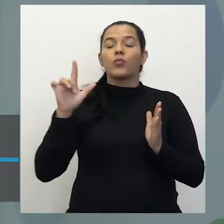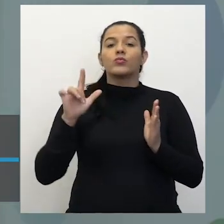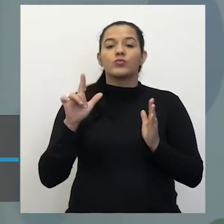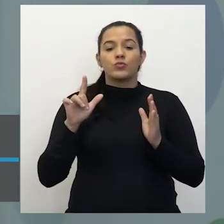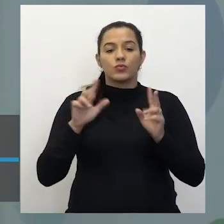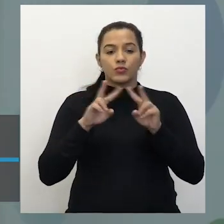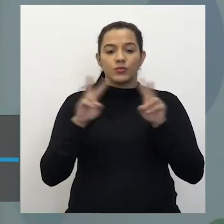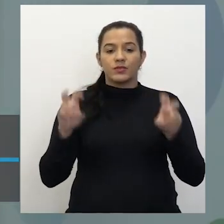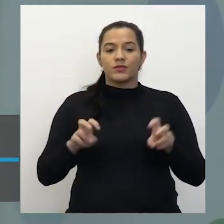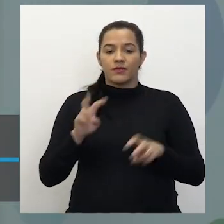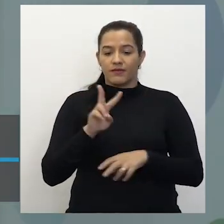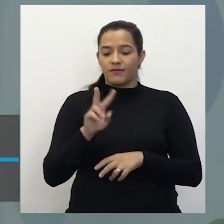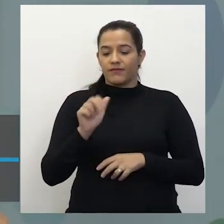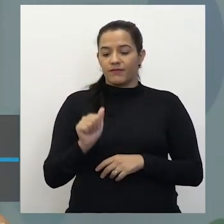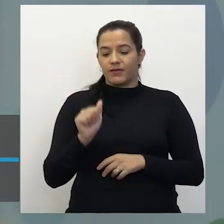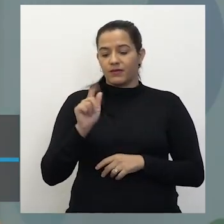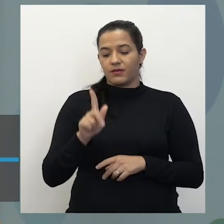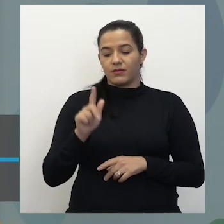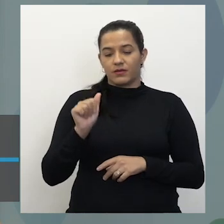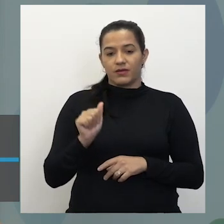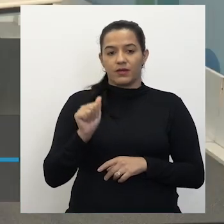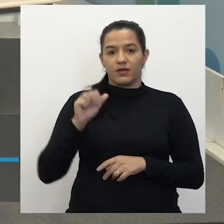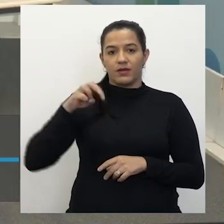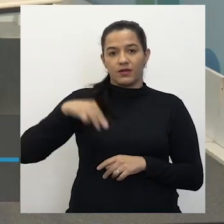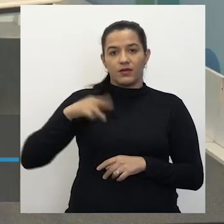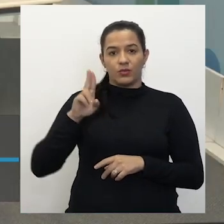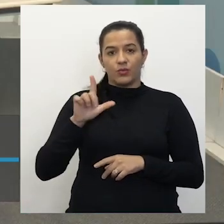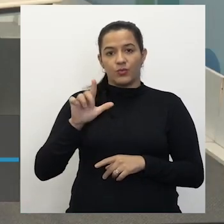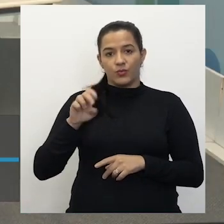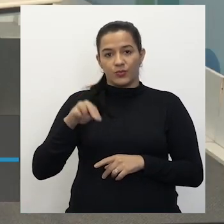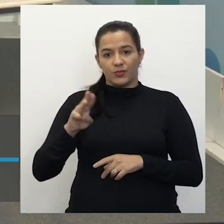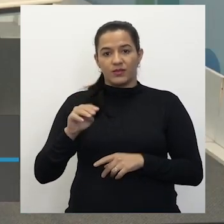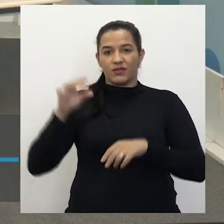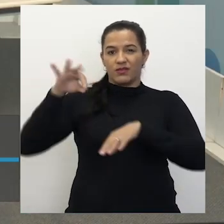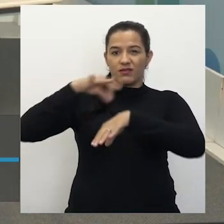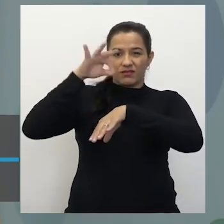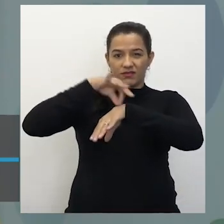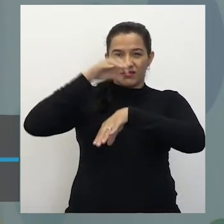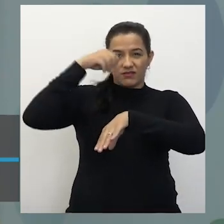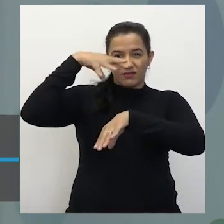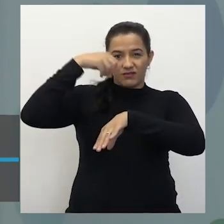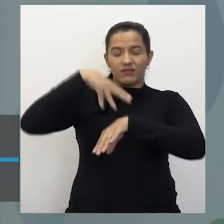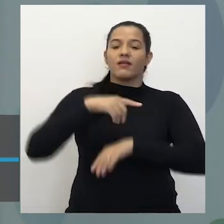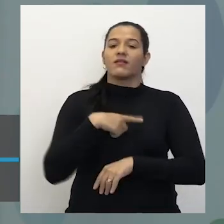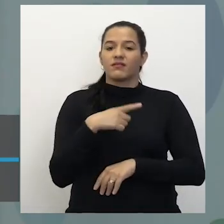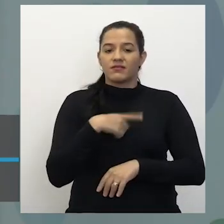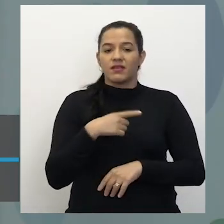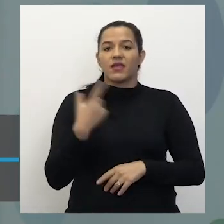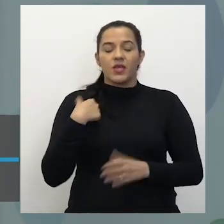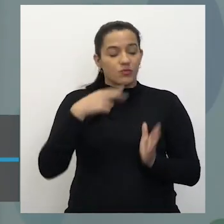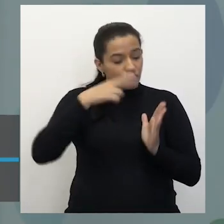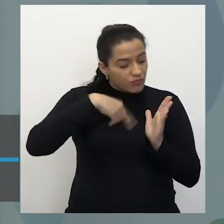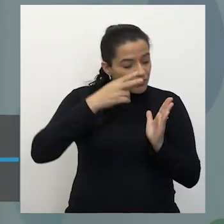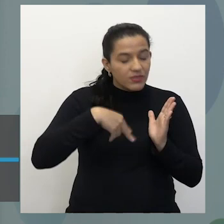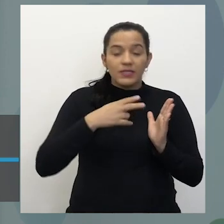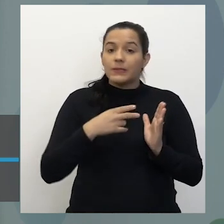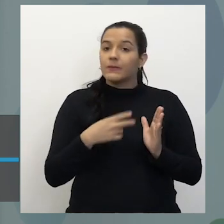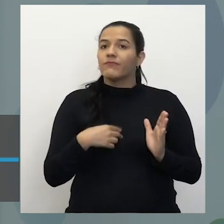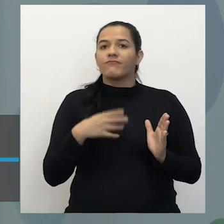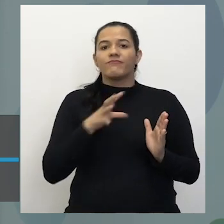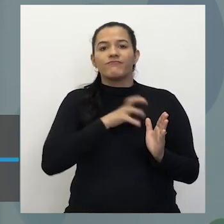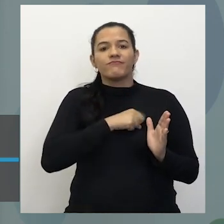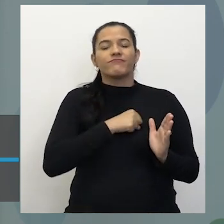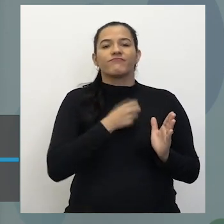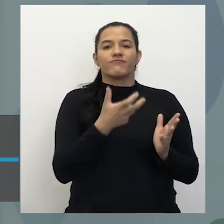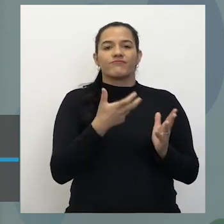coleção Vagalume. Ah, meu Que Deus, é aquela você não vai coleção falar? maravilhosa. Tem um livro que eu lia, que eu morria de vontade de ler, que era chamado Escaravelha do Diabo.